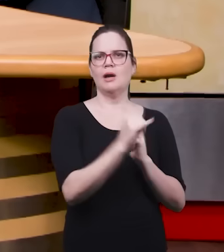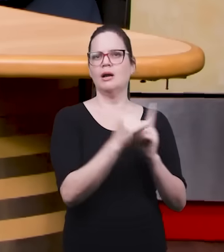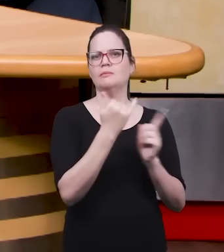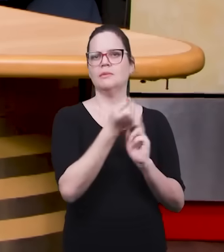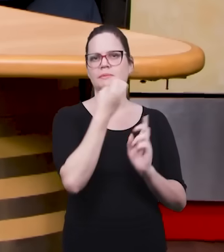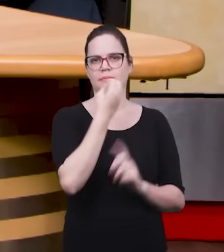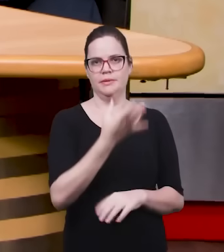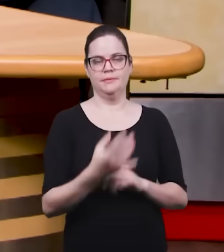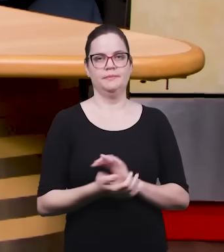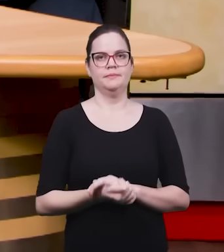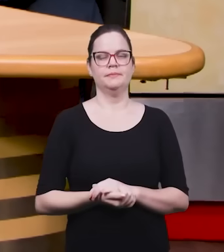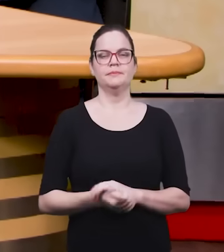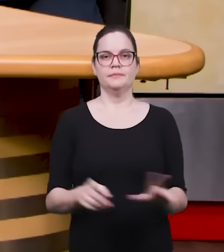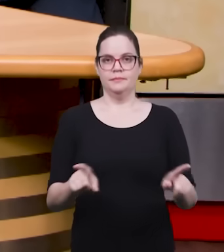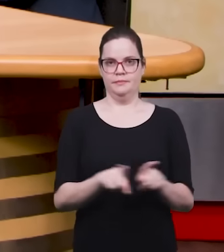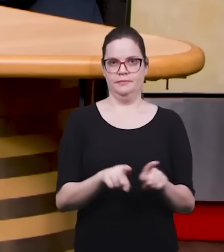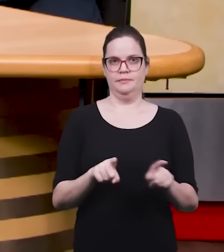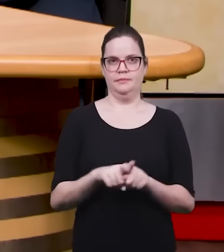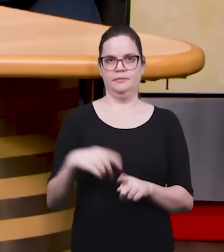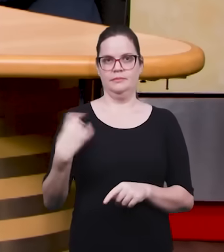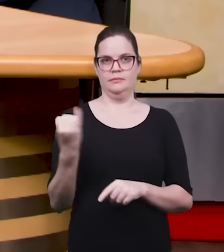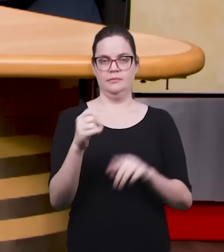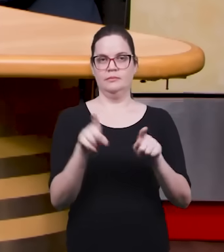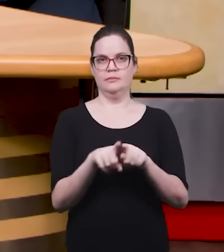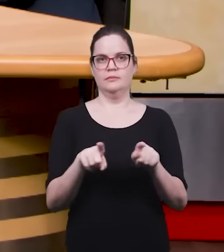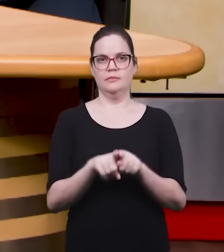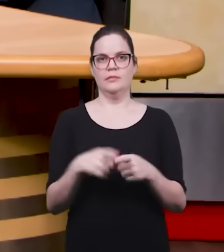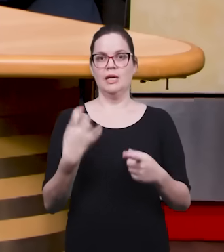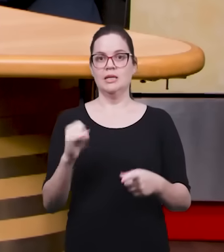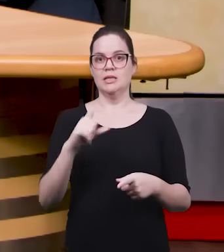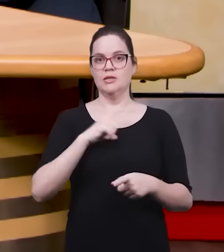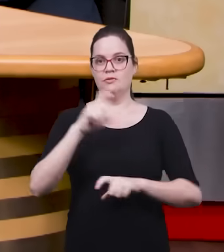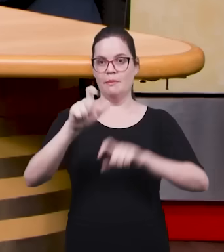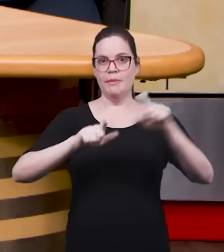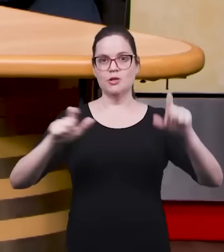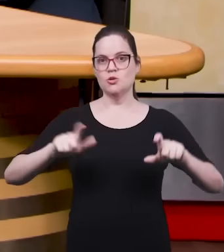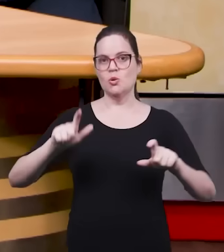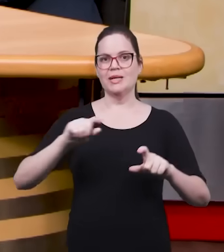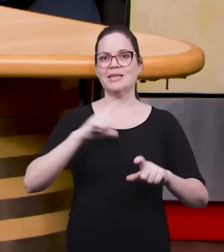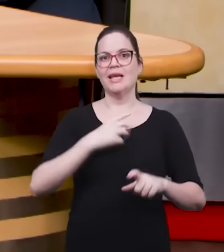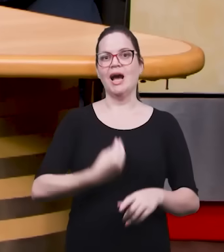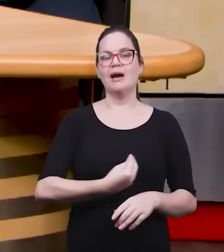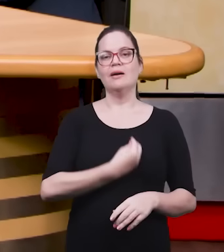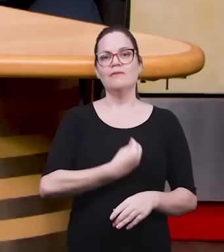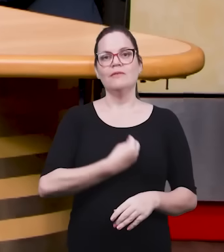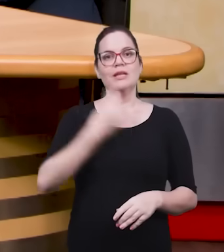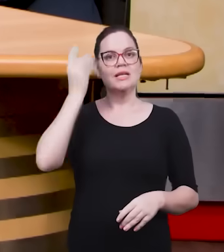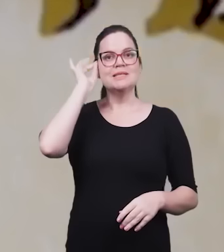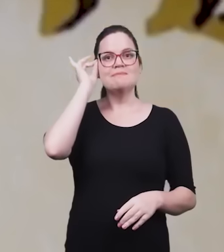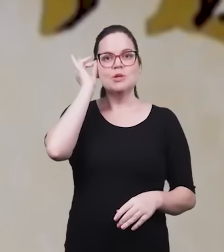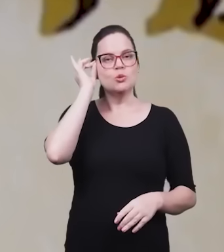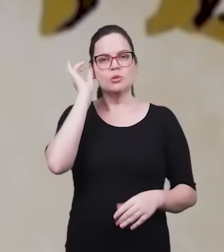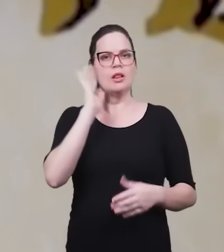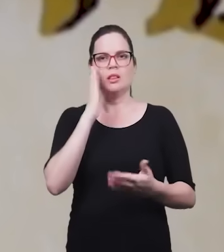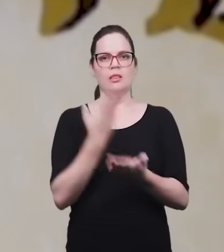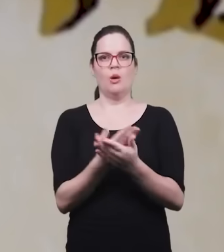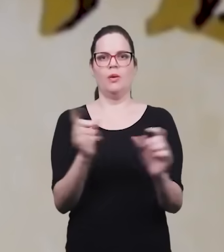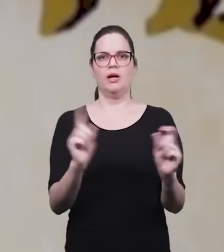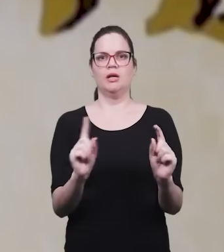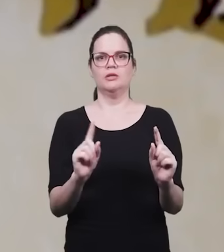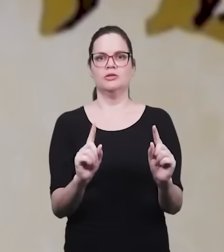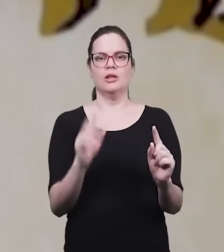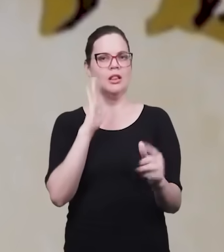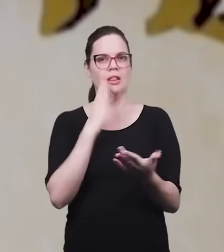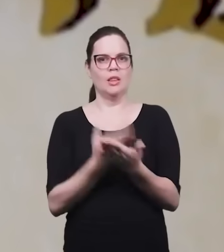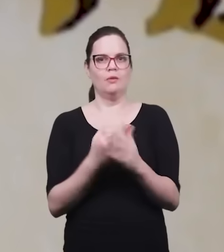é importante. Agora, Gilson... E até mesmo algum espírito de incredulidade que porventura esteja dentro da igreja contra a questão do dom